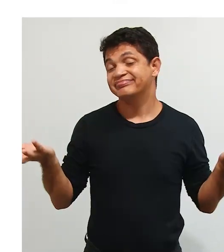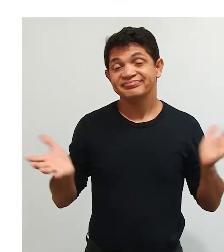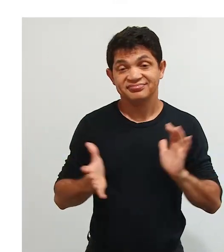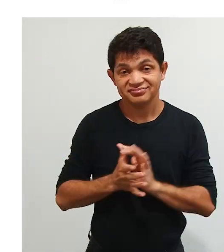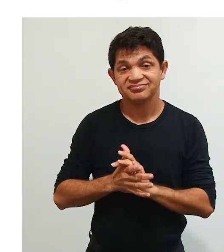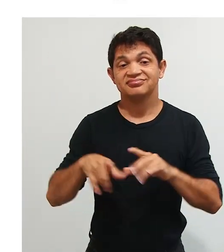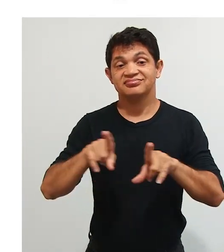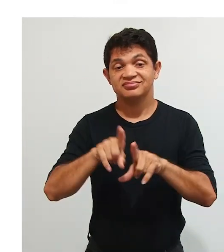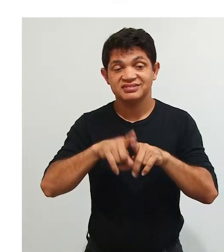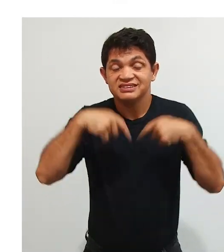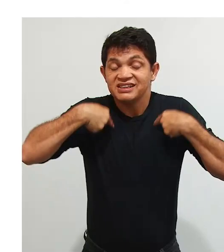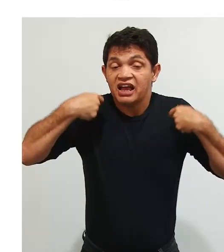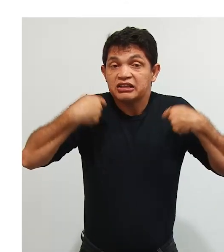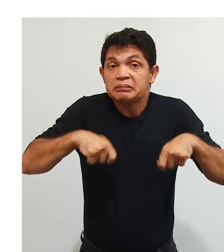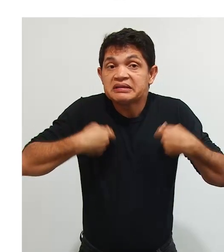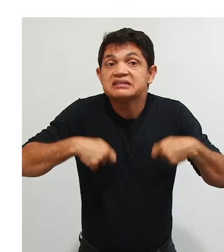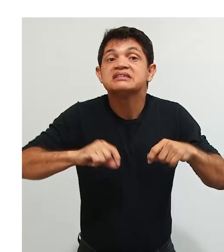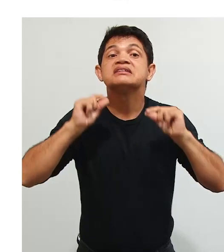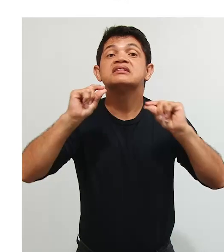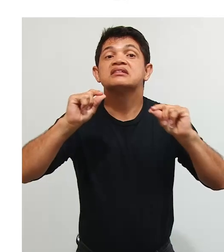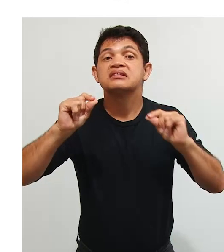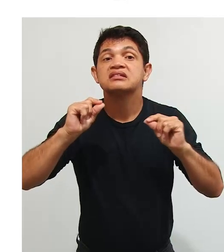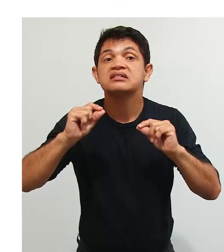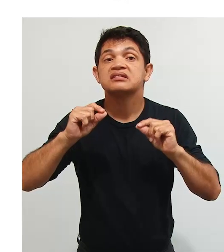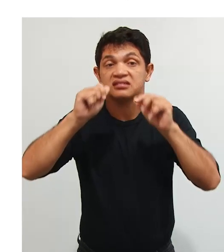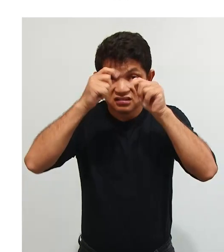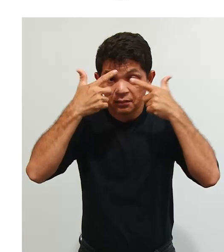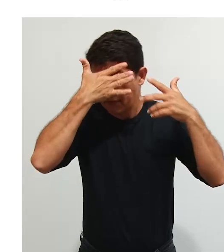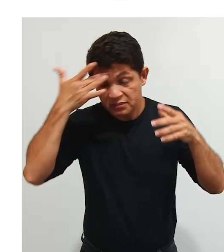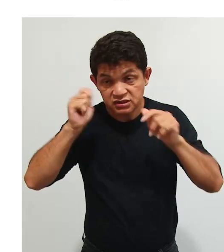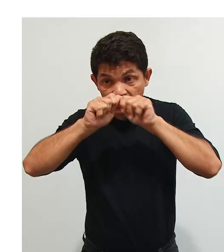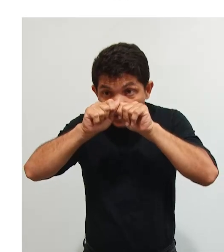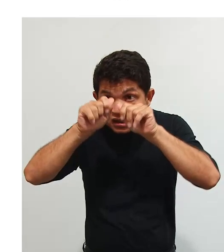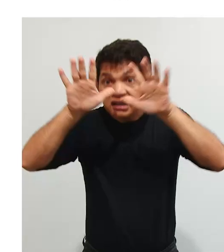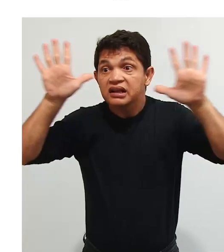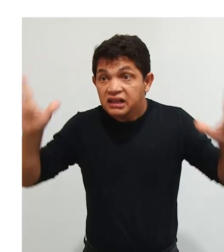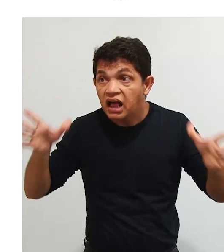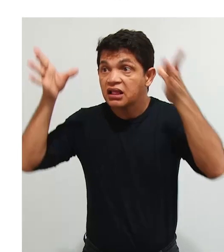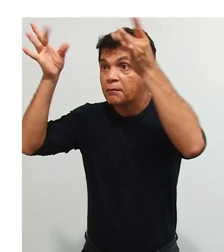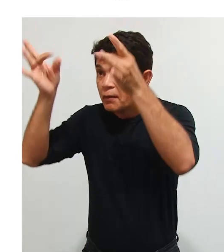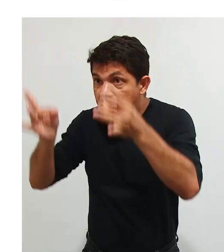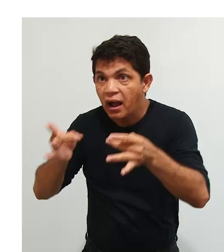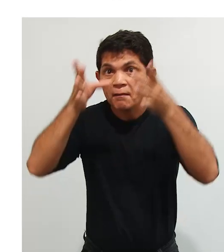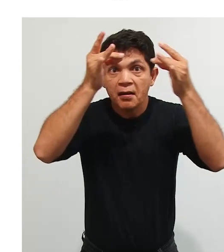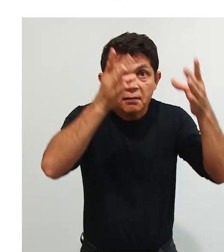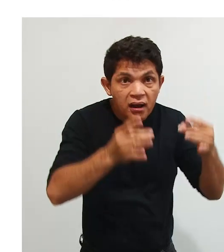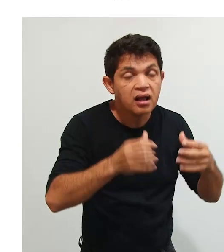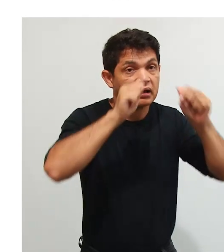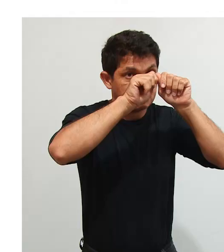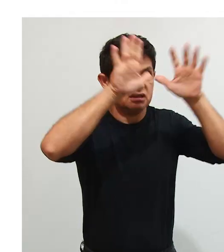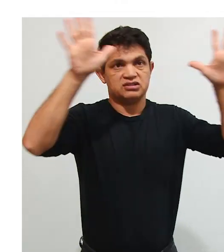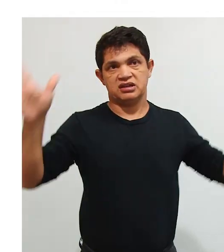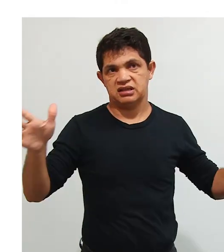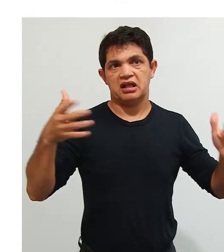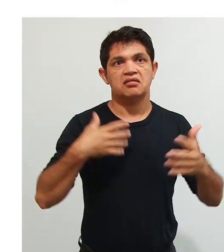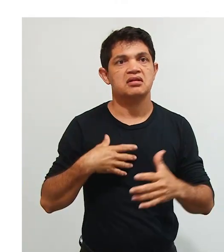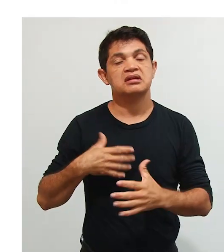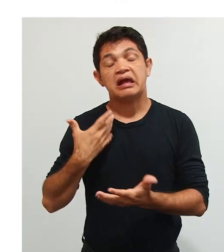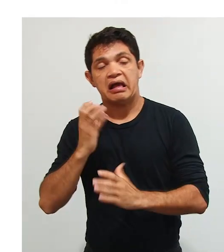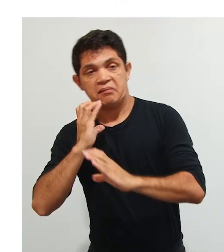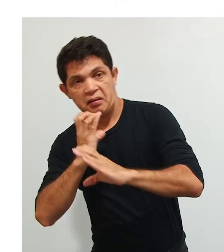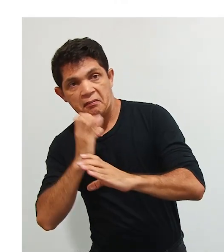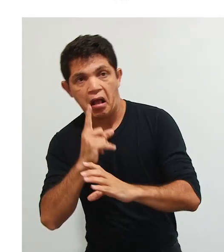tinha, gente. A gente precisa deixar claro para as pessoas o que nós esperamos delas.